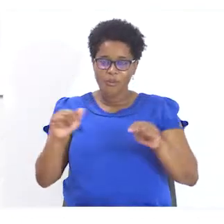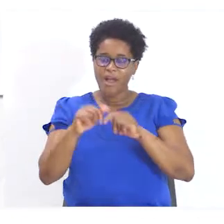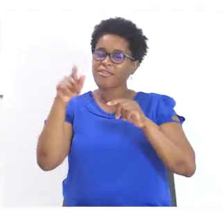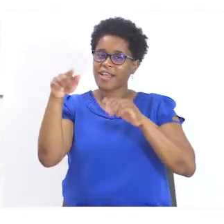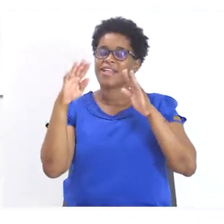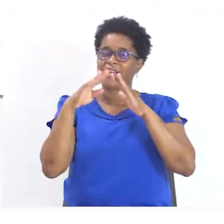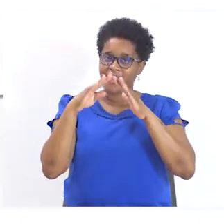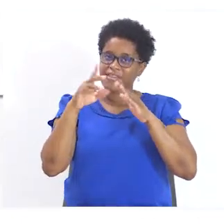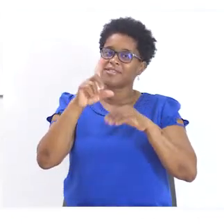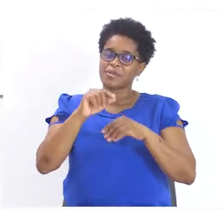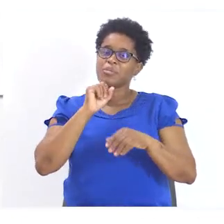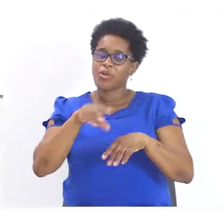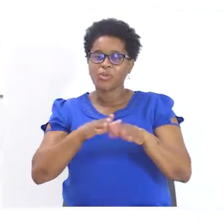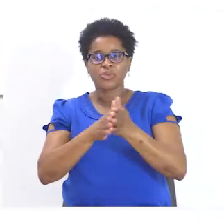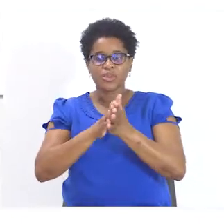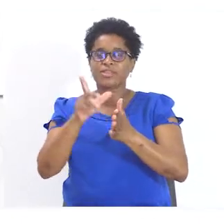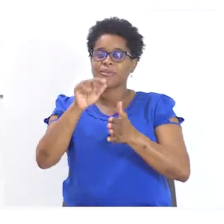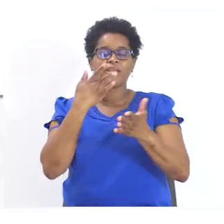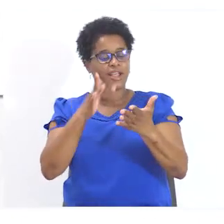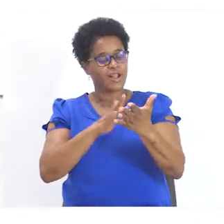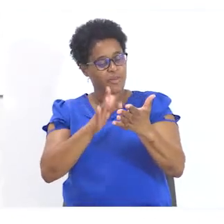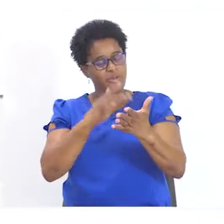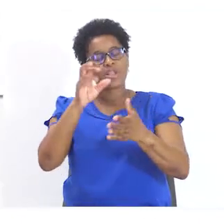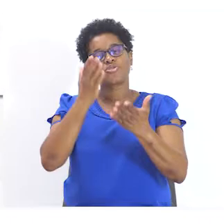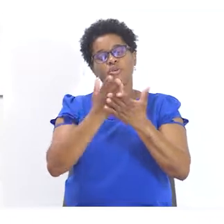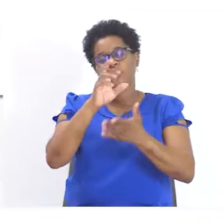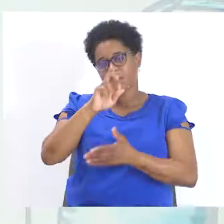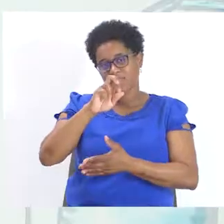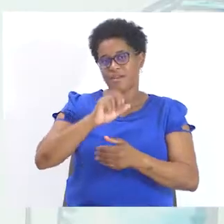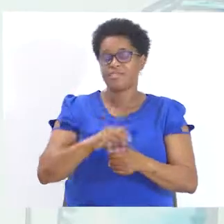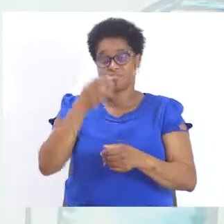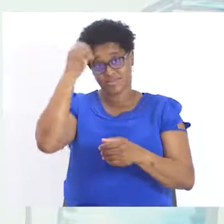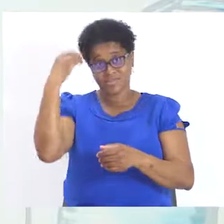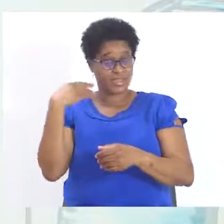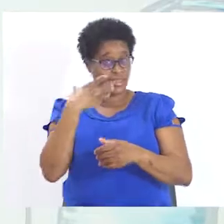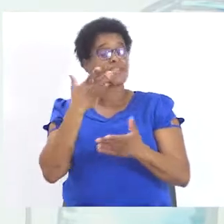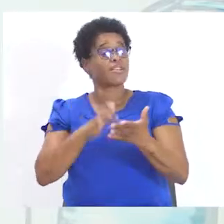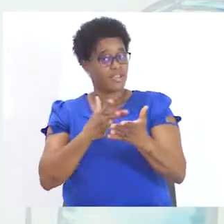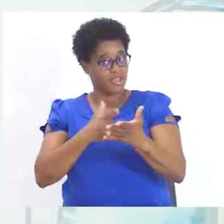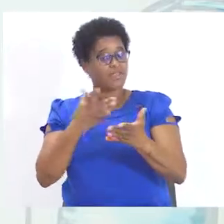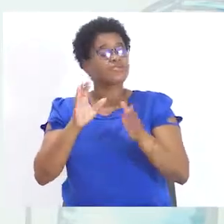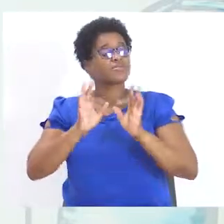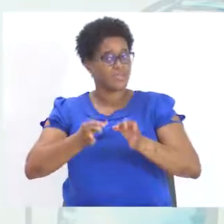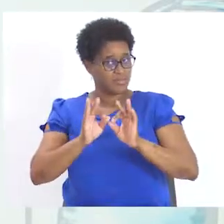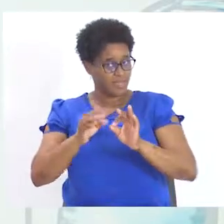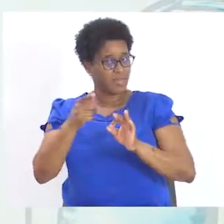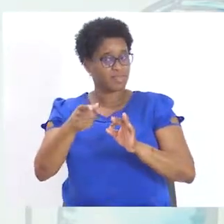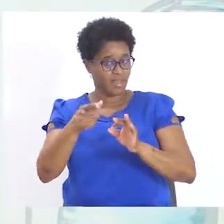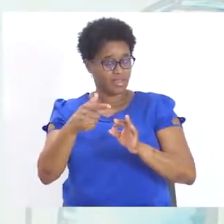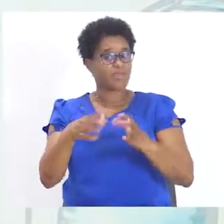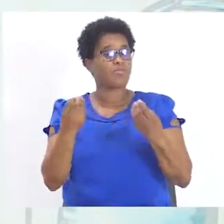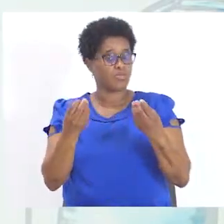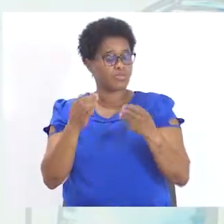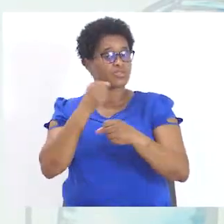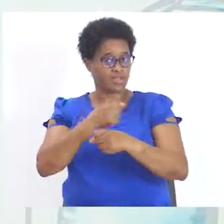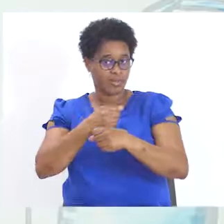podem utilizar. E o vosso também manual do 8º ano. Não esqueçam de usar sempre o vosso manual, que tem lá vários